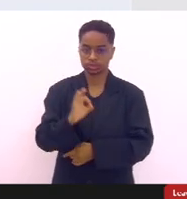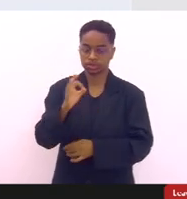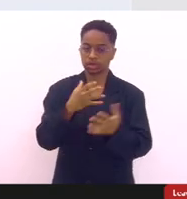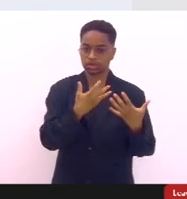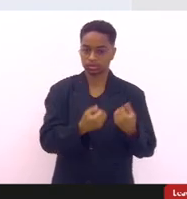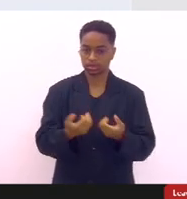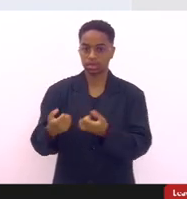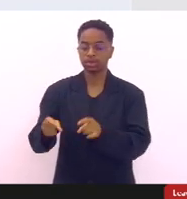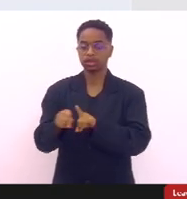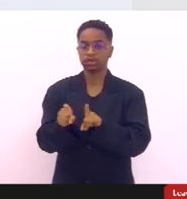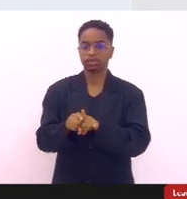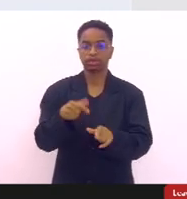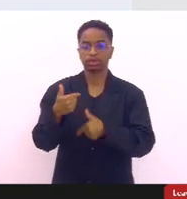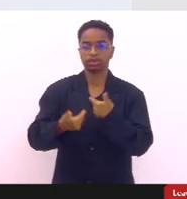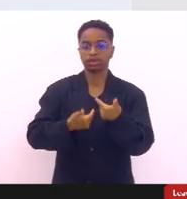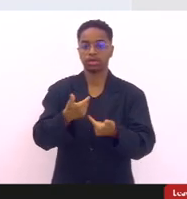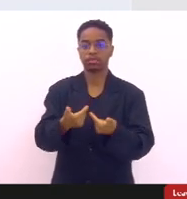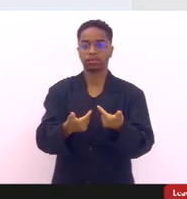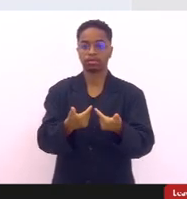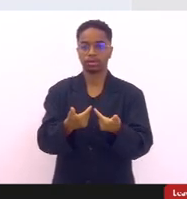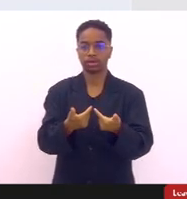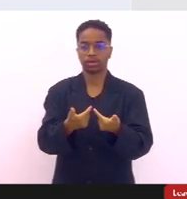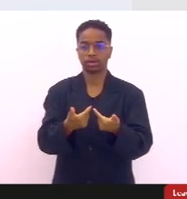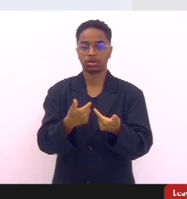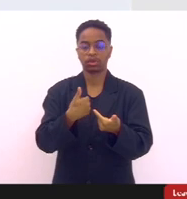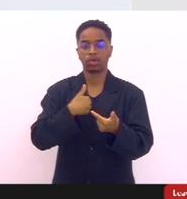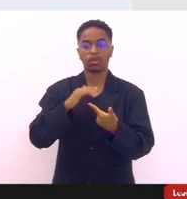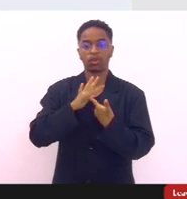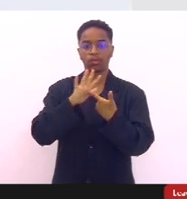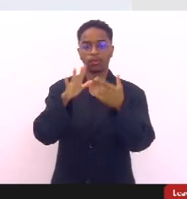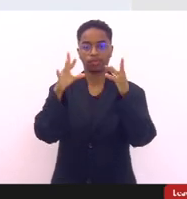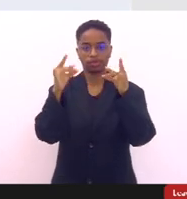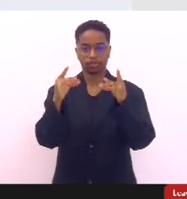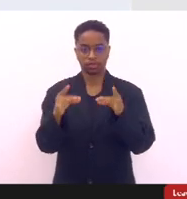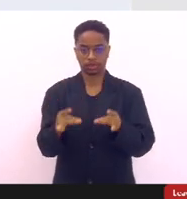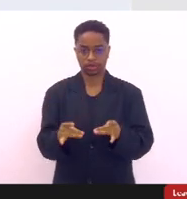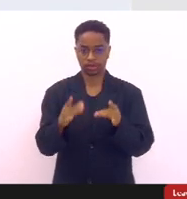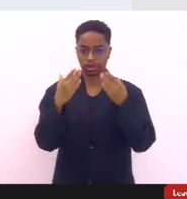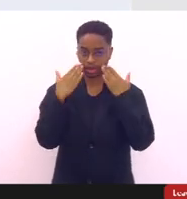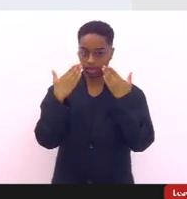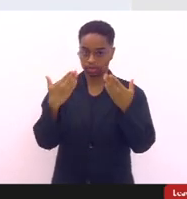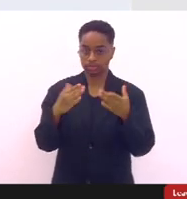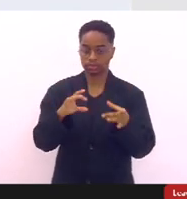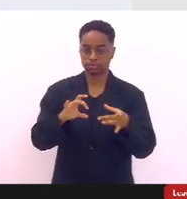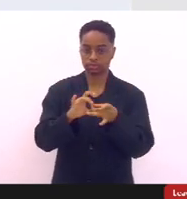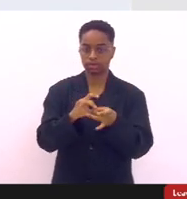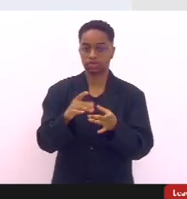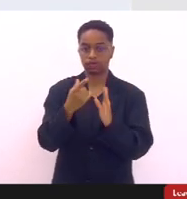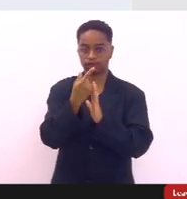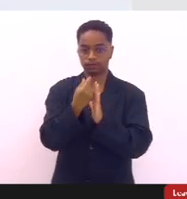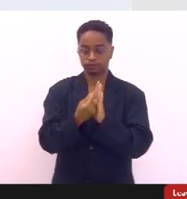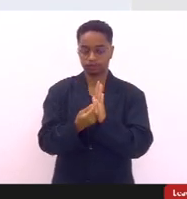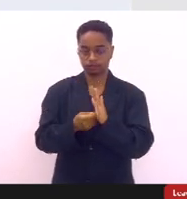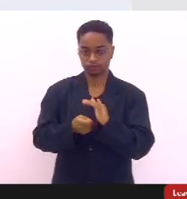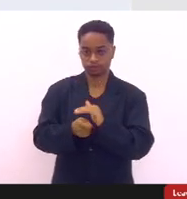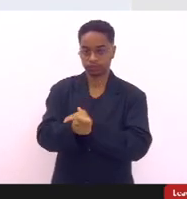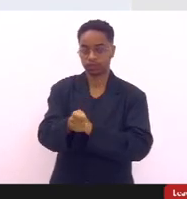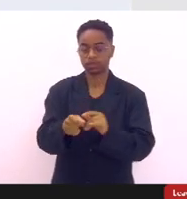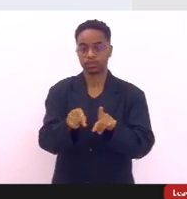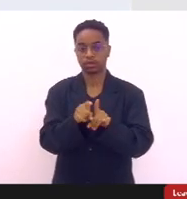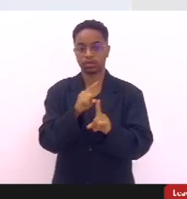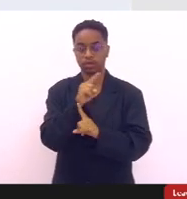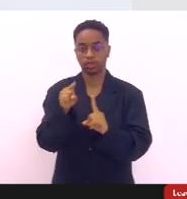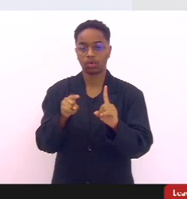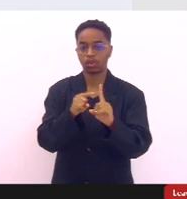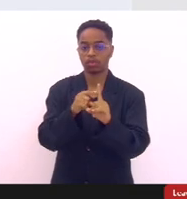os serviços custeados, e aí eu vou especificar melhor na apresentação do cofinanciamento, com objetivo de adesão